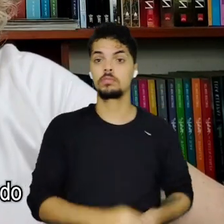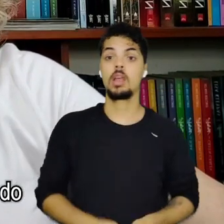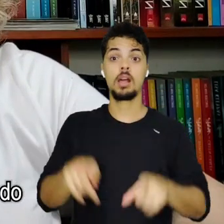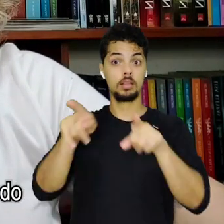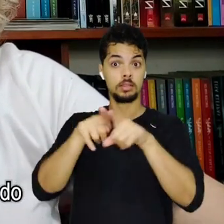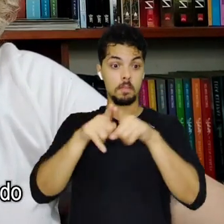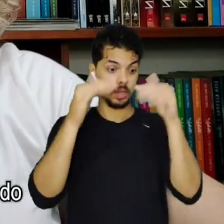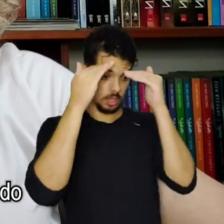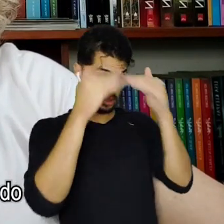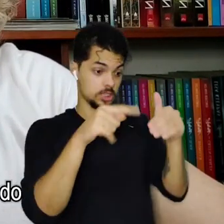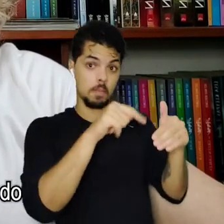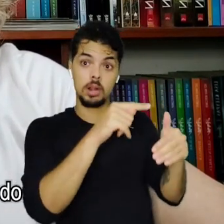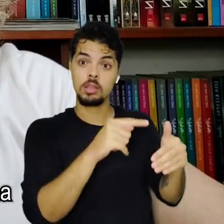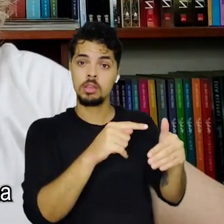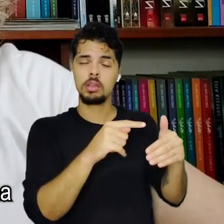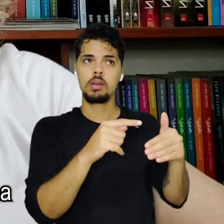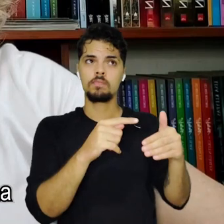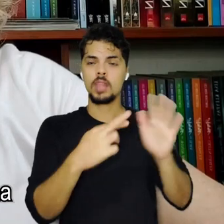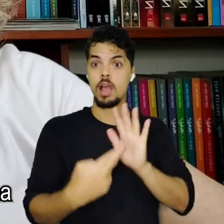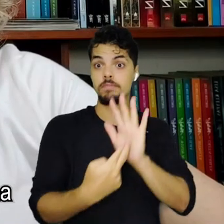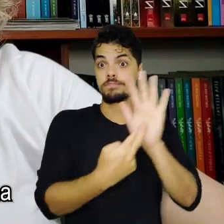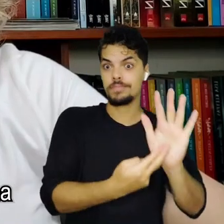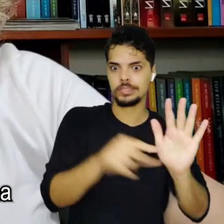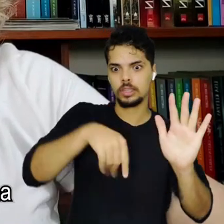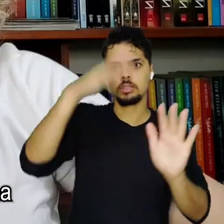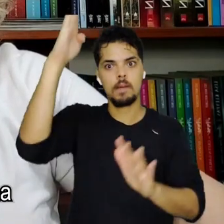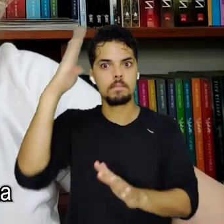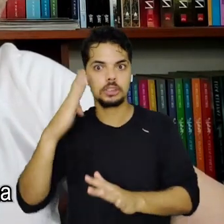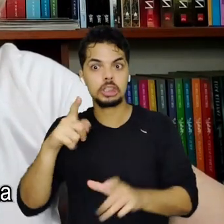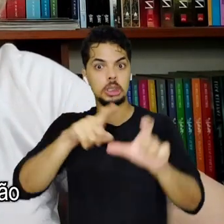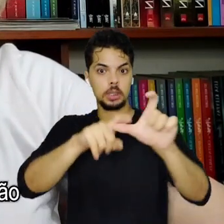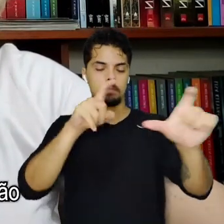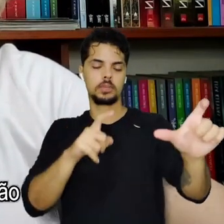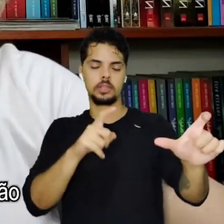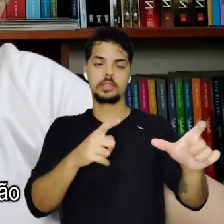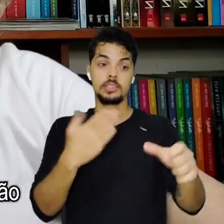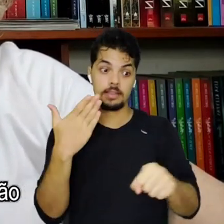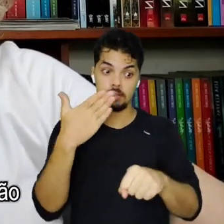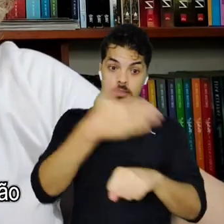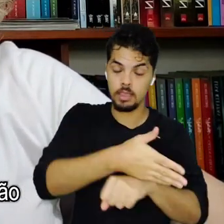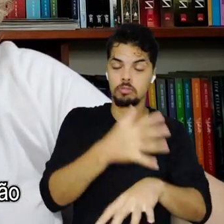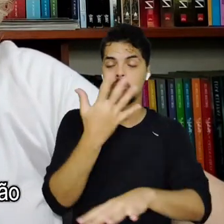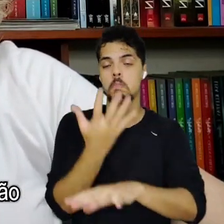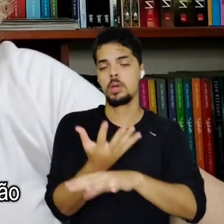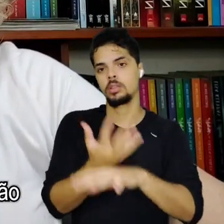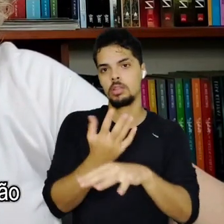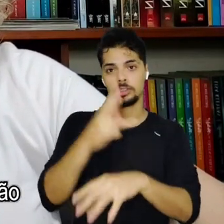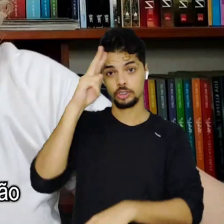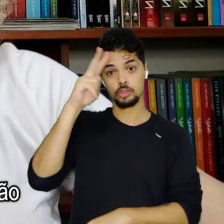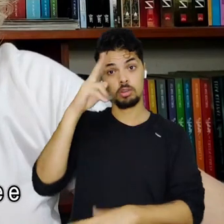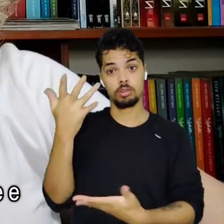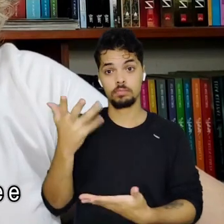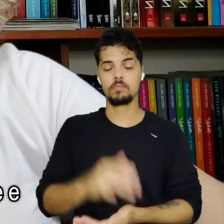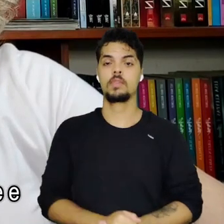representação do evento da independência do Brasil como análise dentro da própria disciplina de história, analisando como que se dá